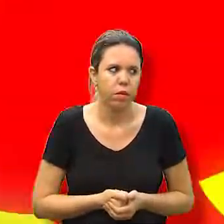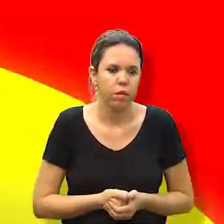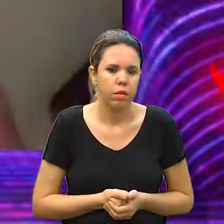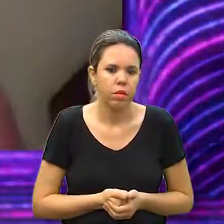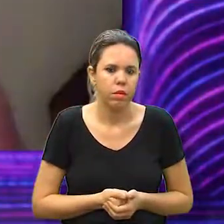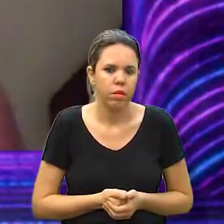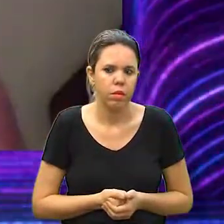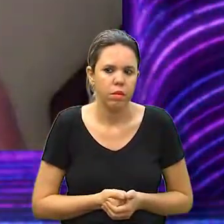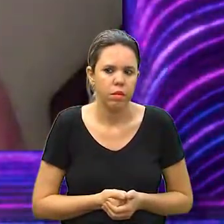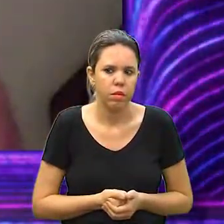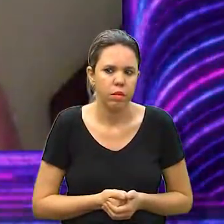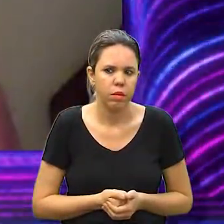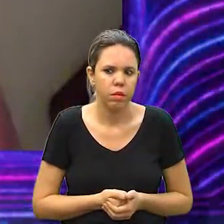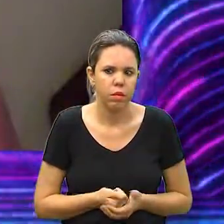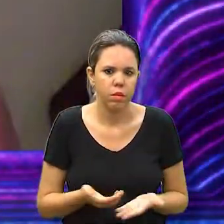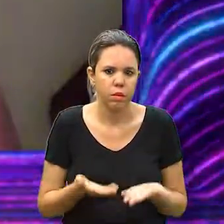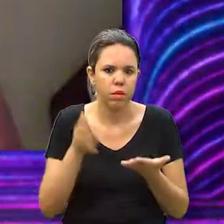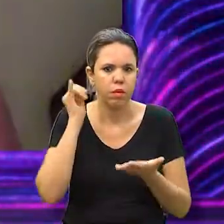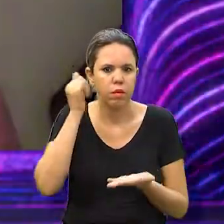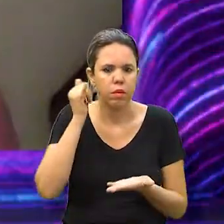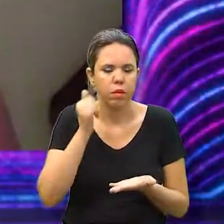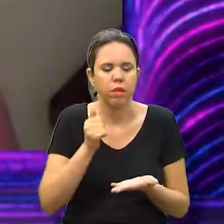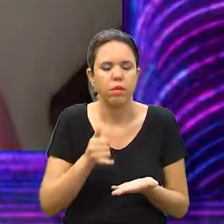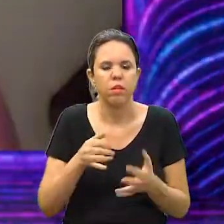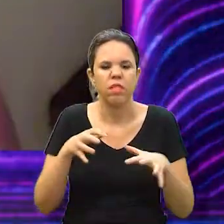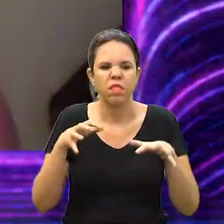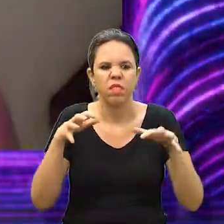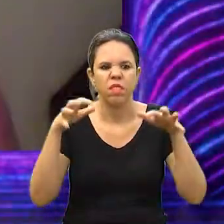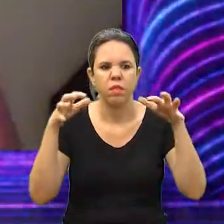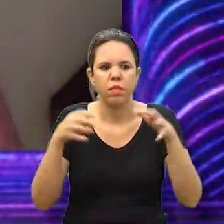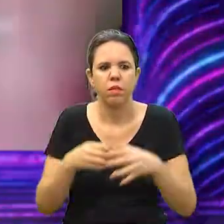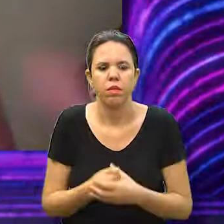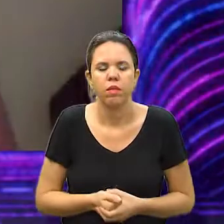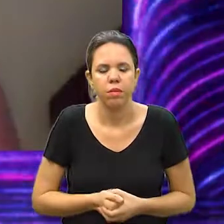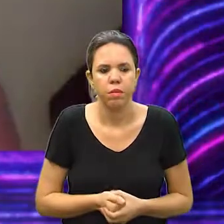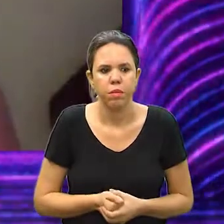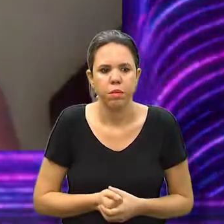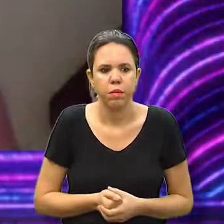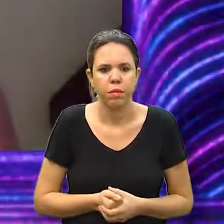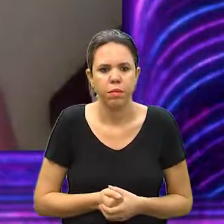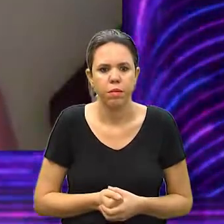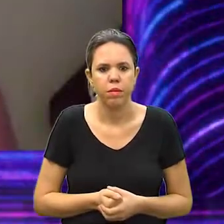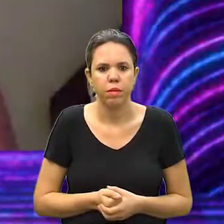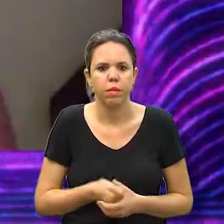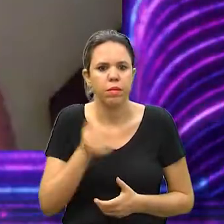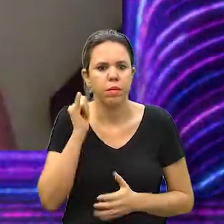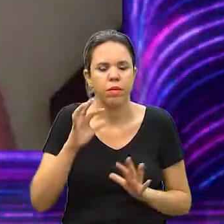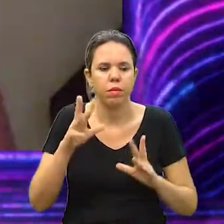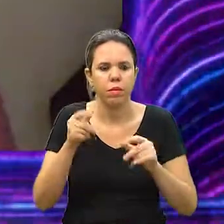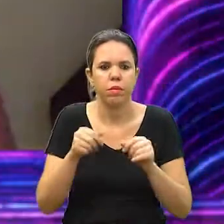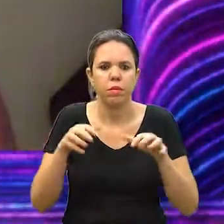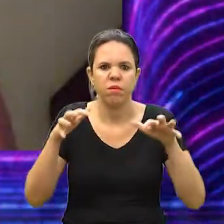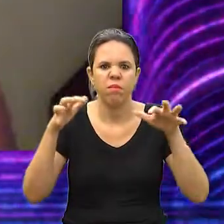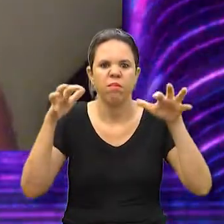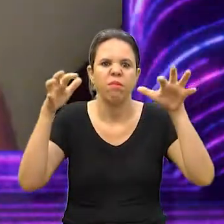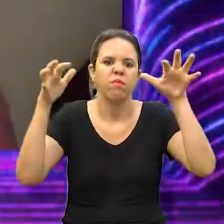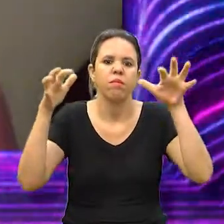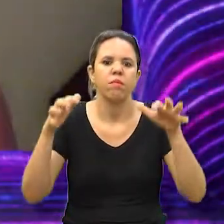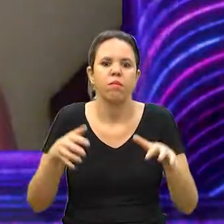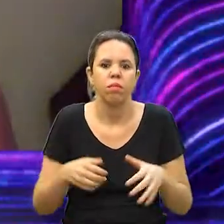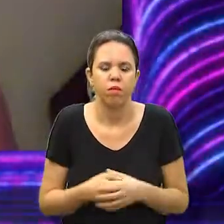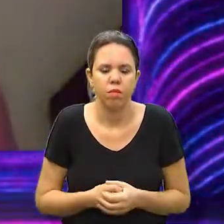estão coletando as narrativas de terror, horror, enfim, todas as narrativas sombrias e organizar